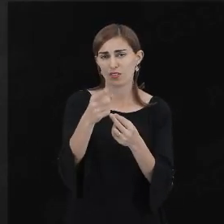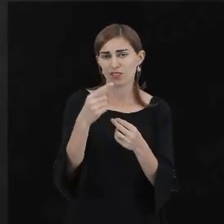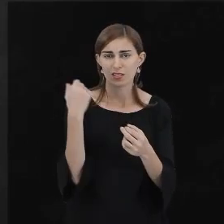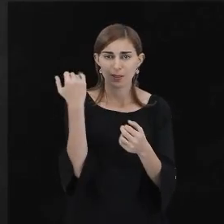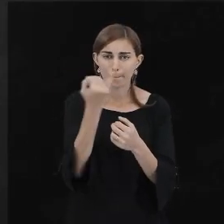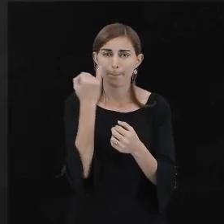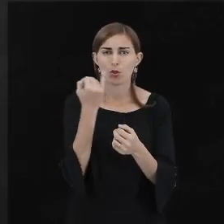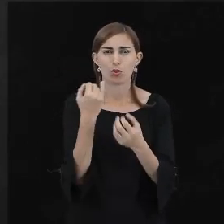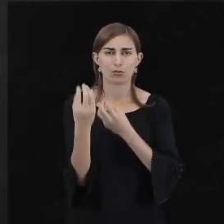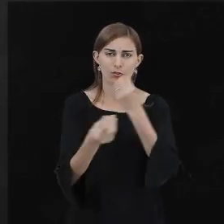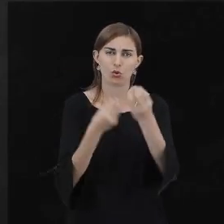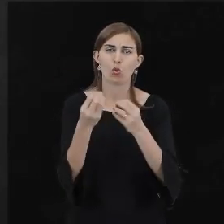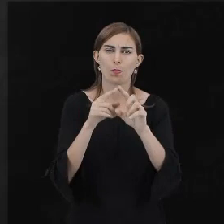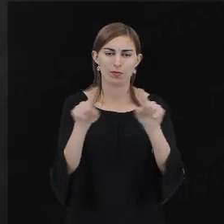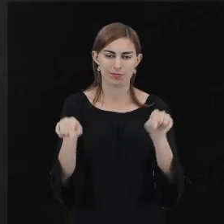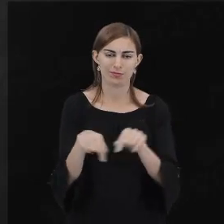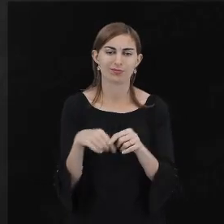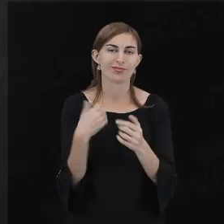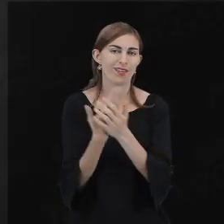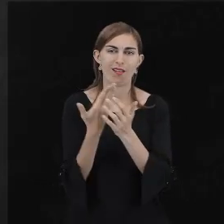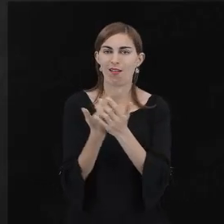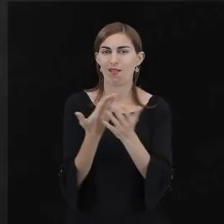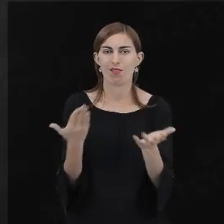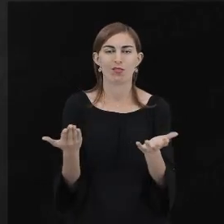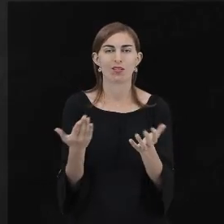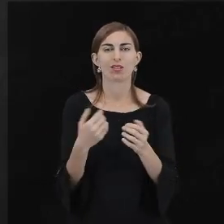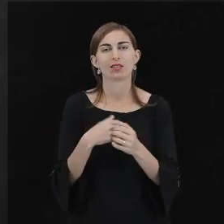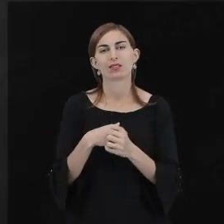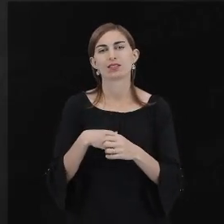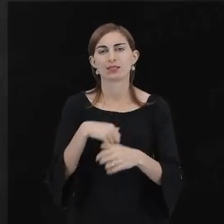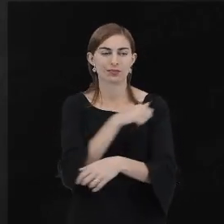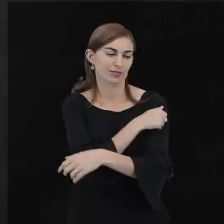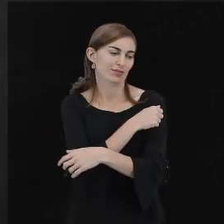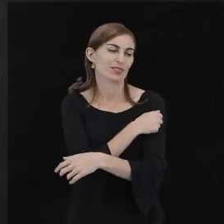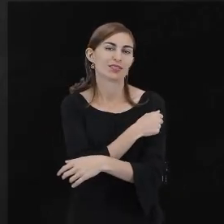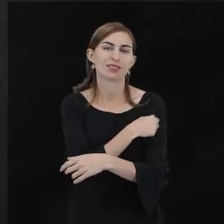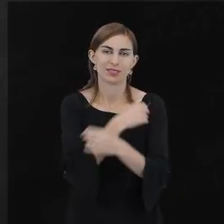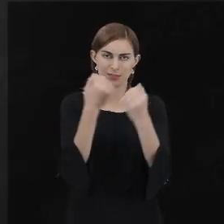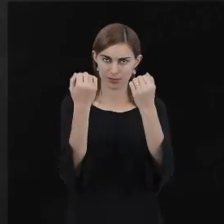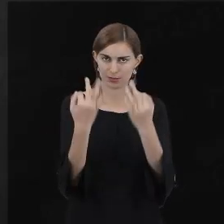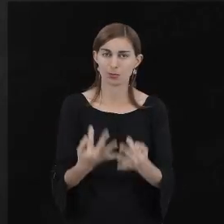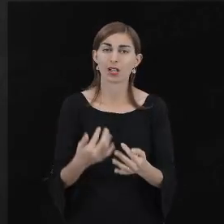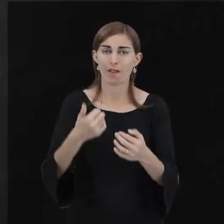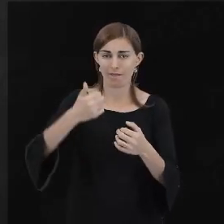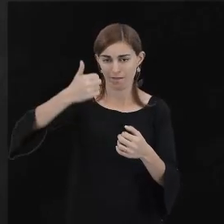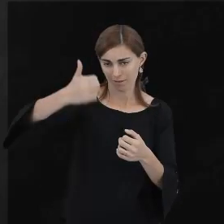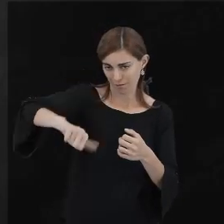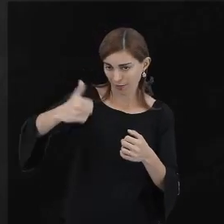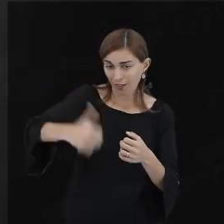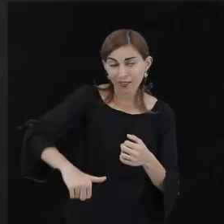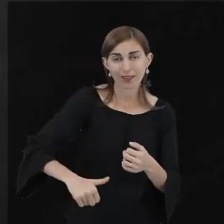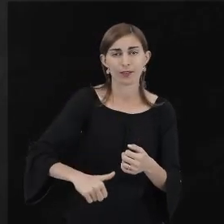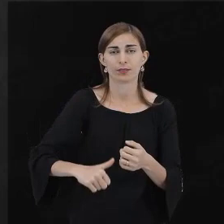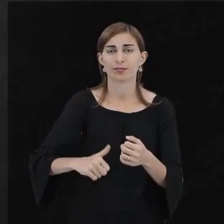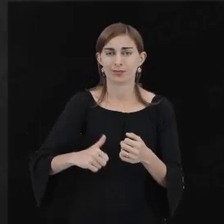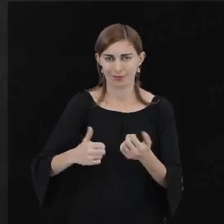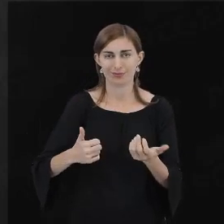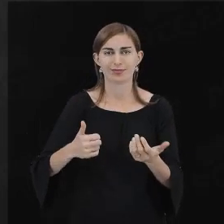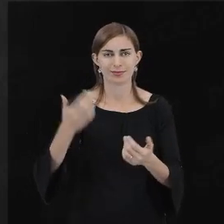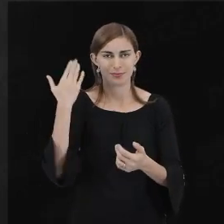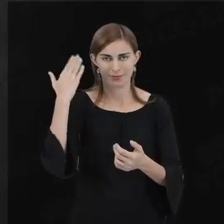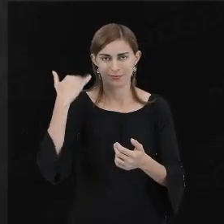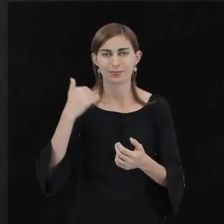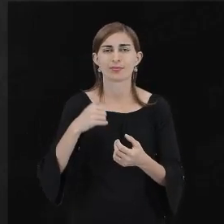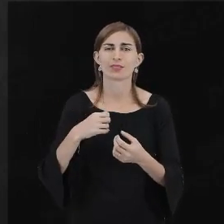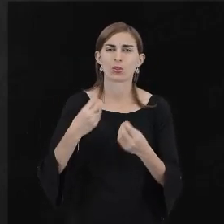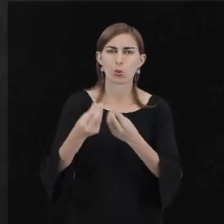aula dela. Então veja que o estudante está dizendo que ele será avaliado, ou ele é avaliado e foi avaliado,